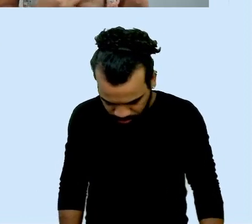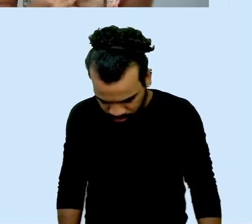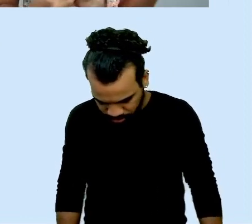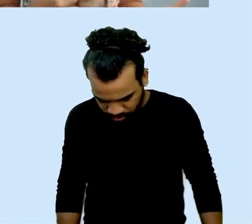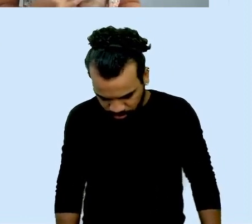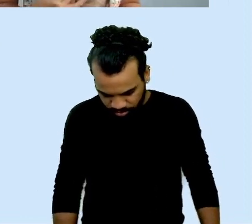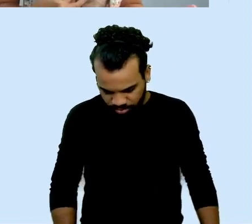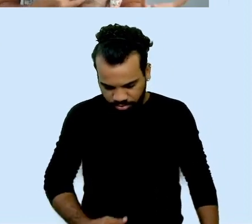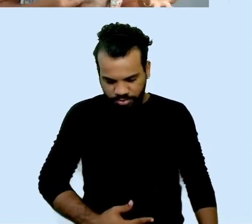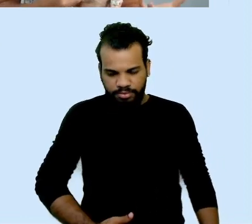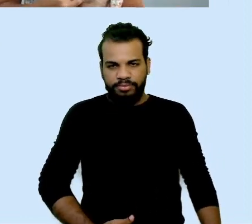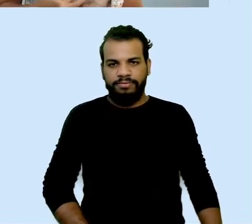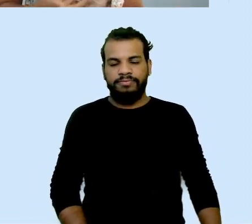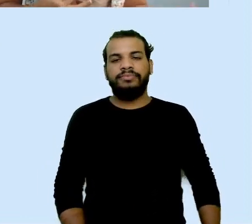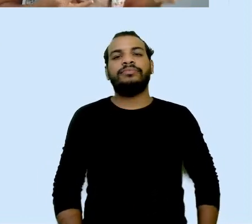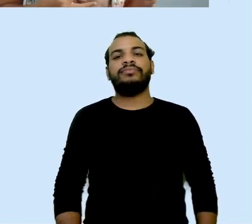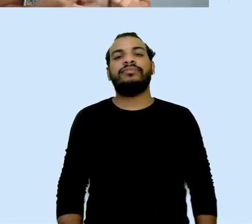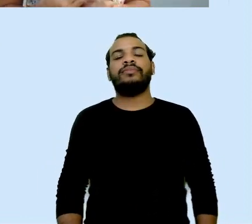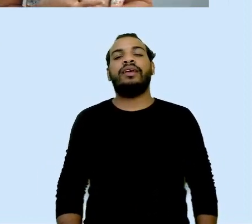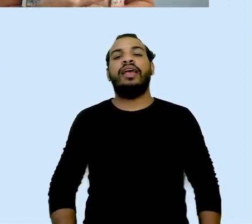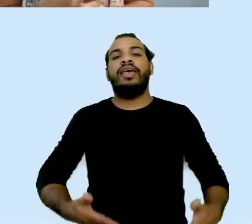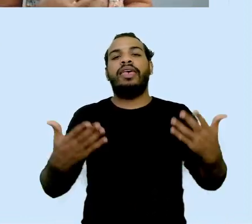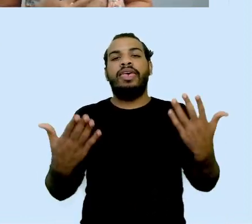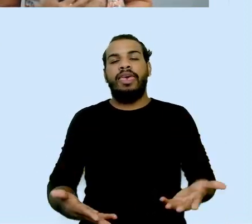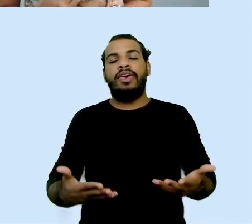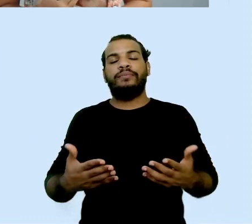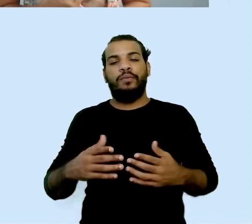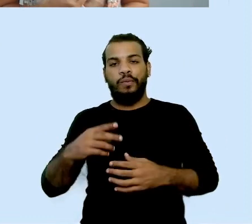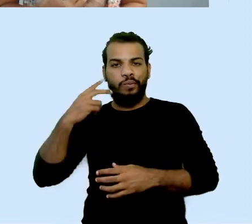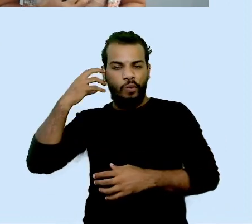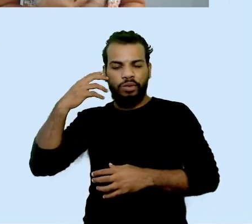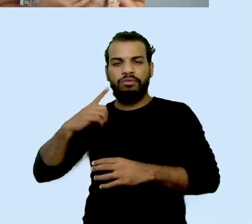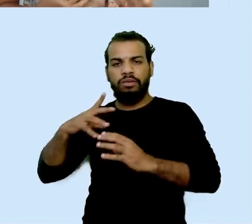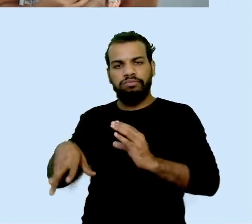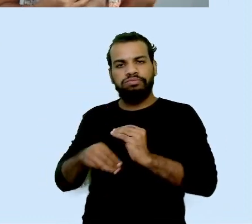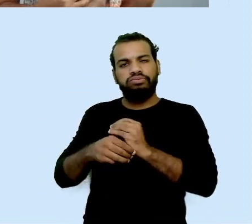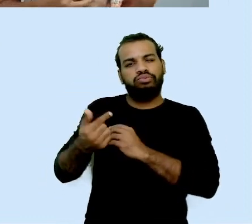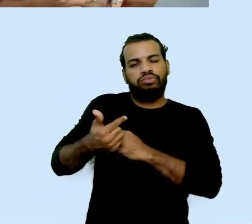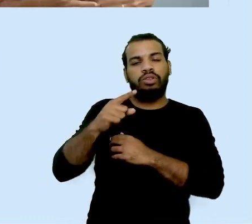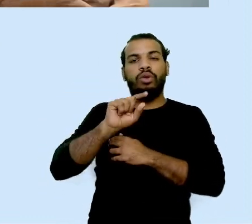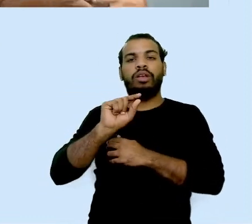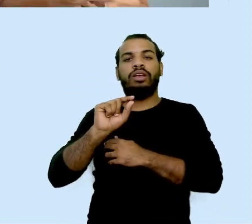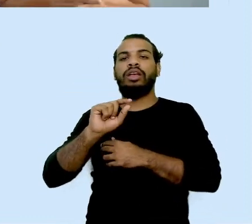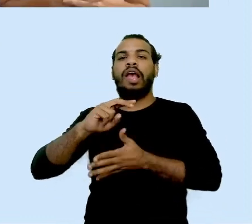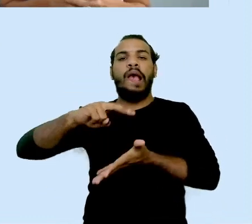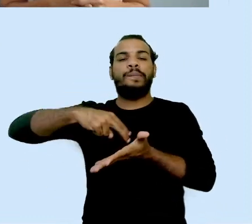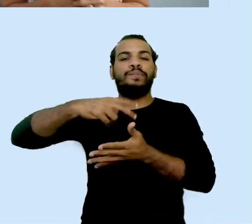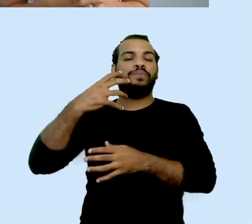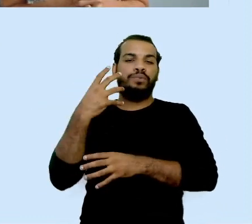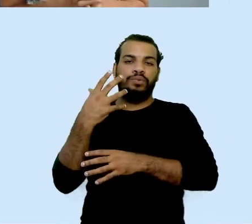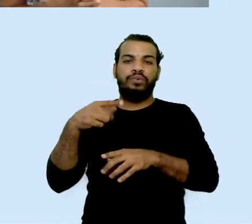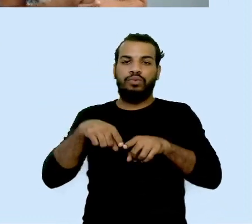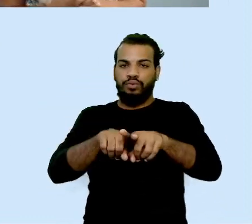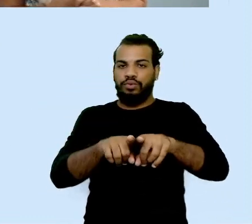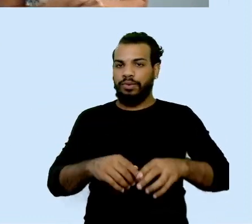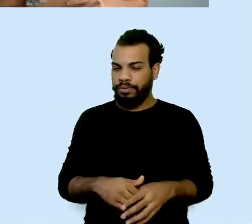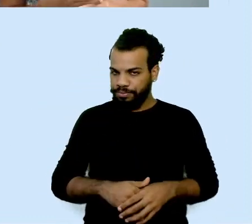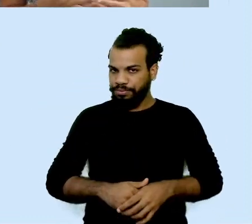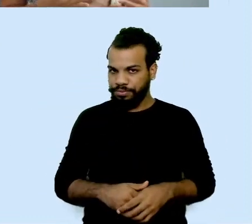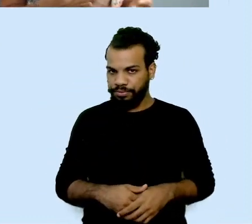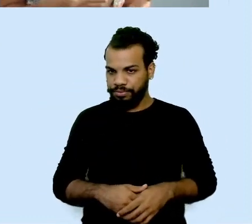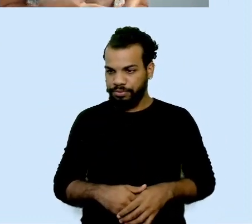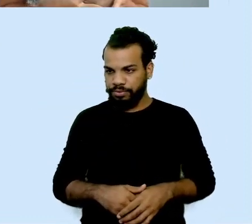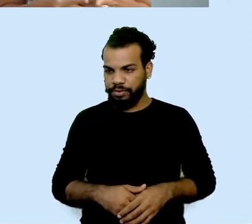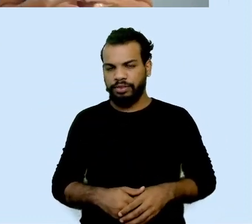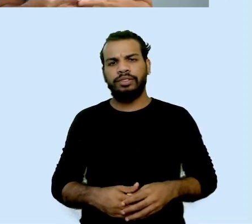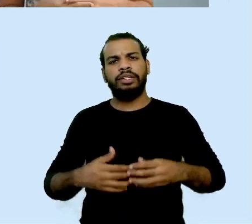Ela é como expressão secundária, geralmente na dança. O movimento ele é criado antes da música que vai acompanhá-lo, assim como